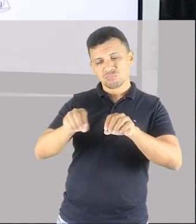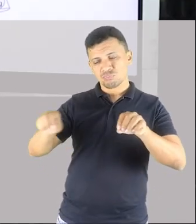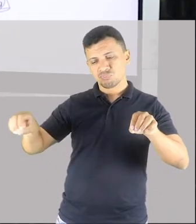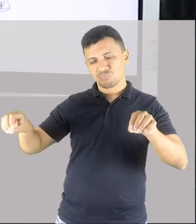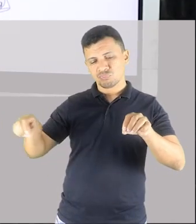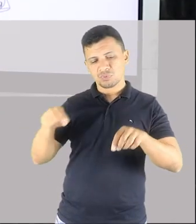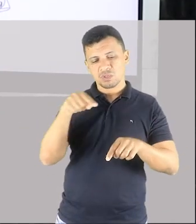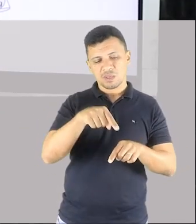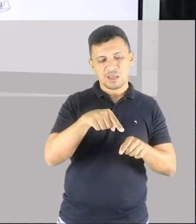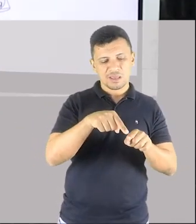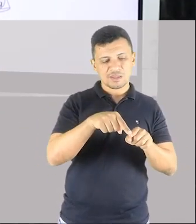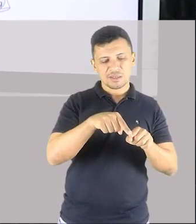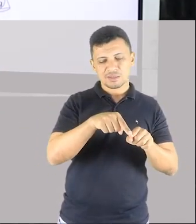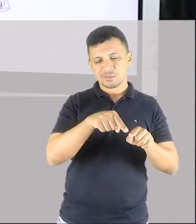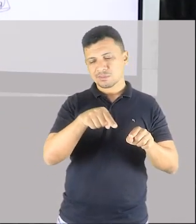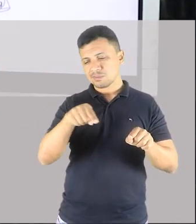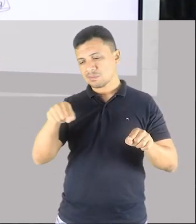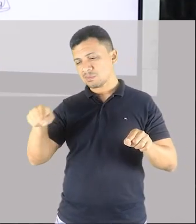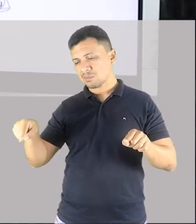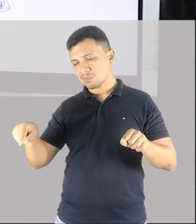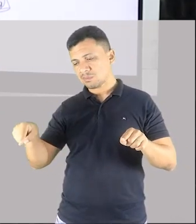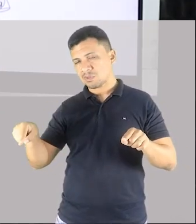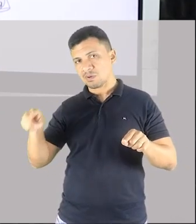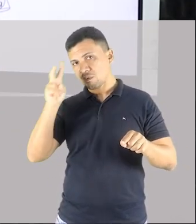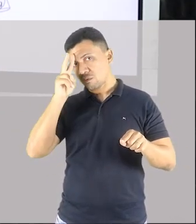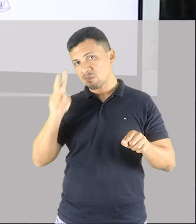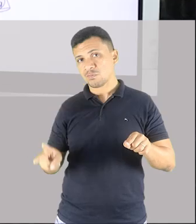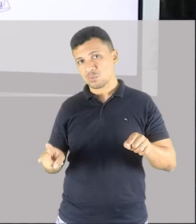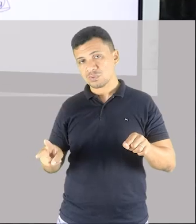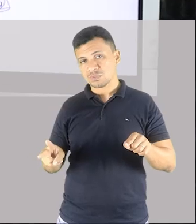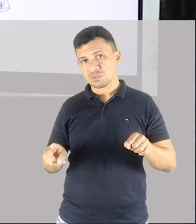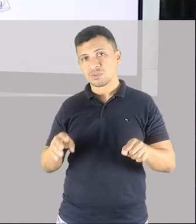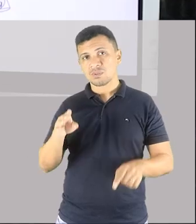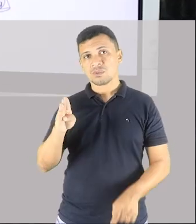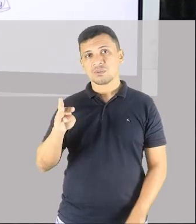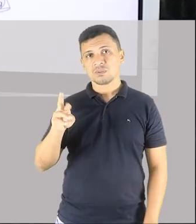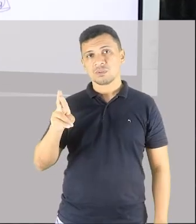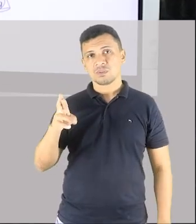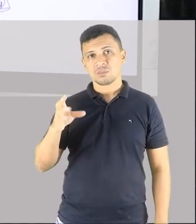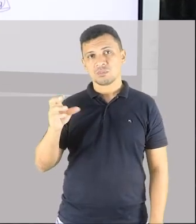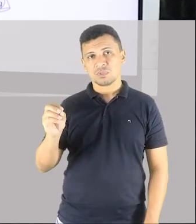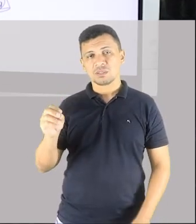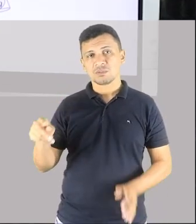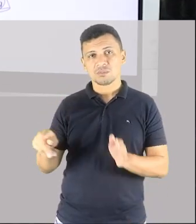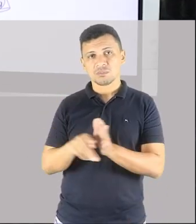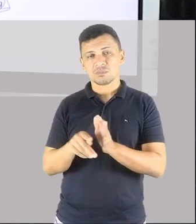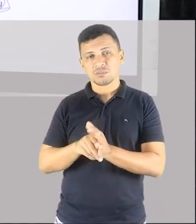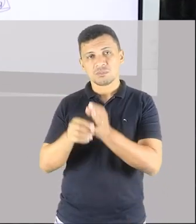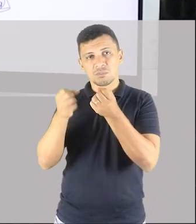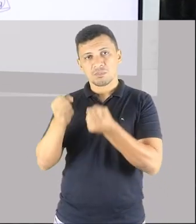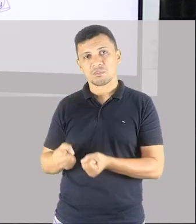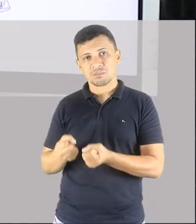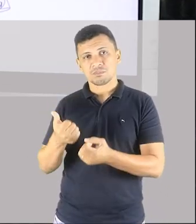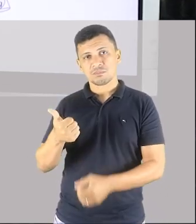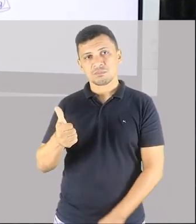da força até o ponto de apoio seria o outro braço, braço do peso de 100.